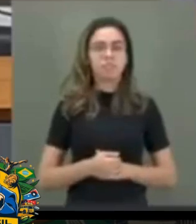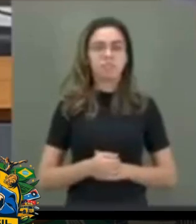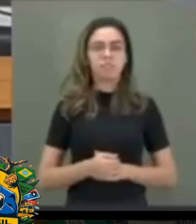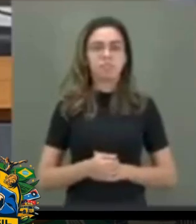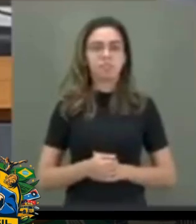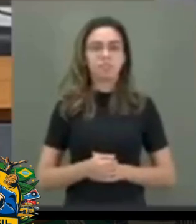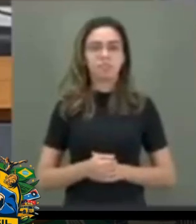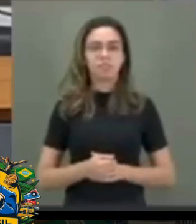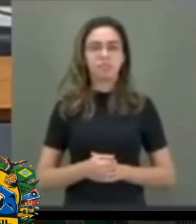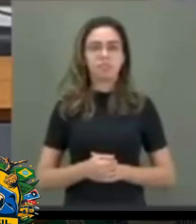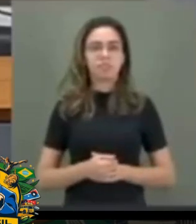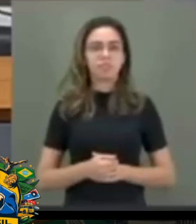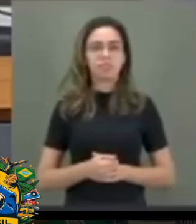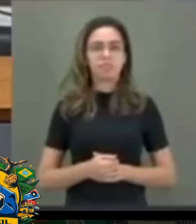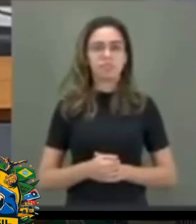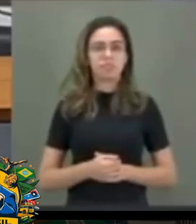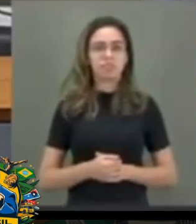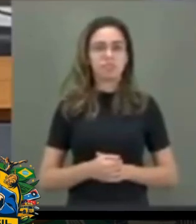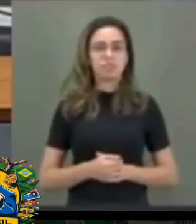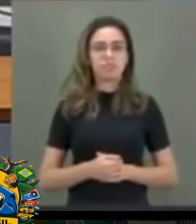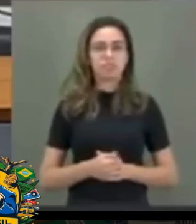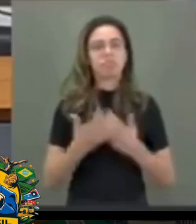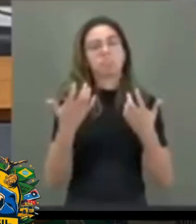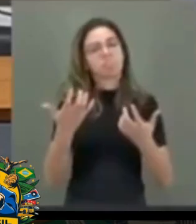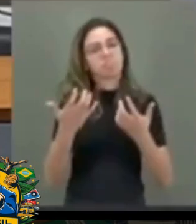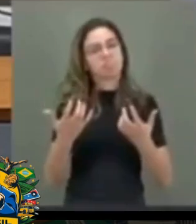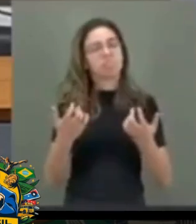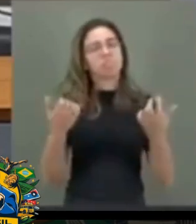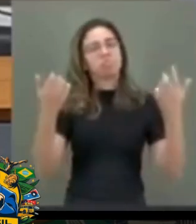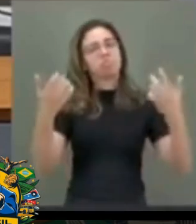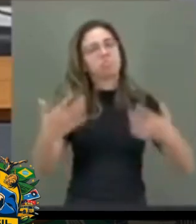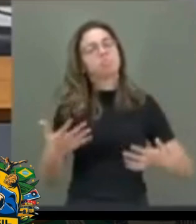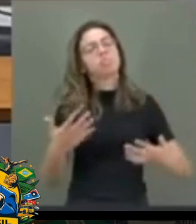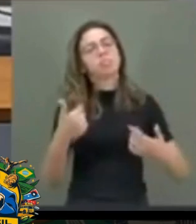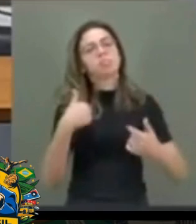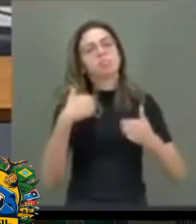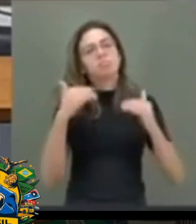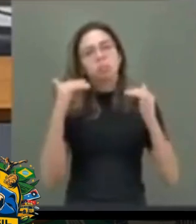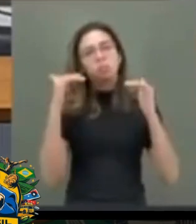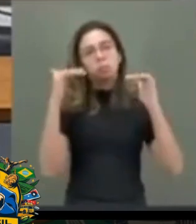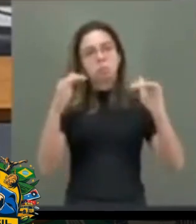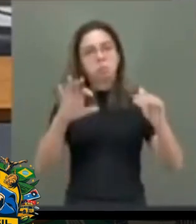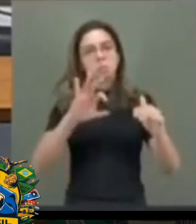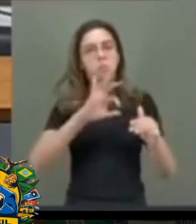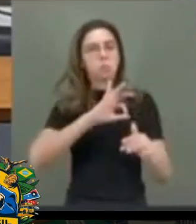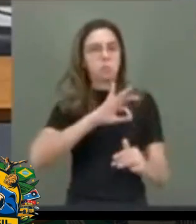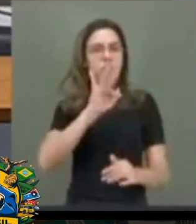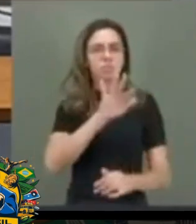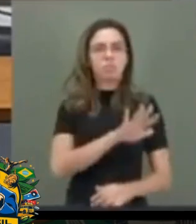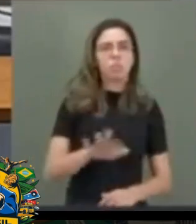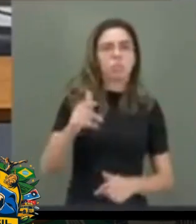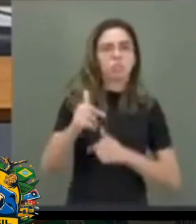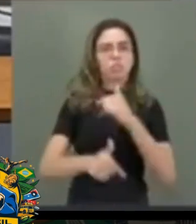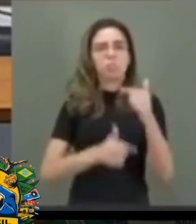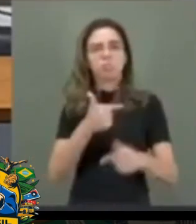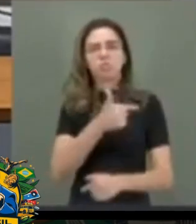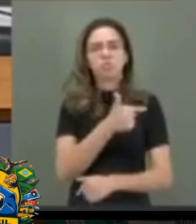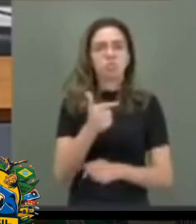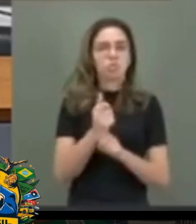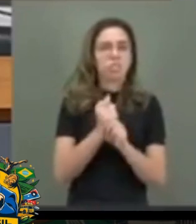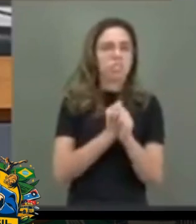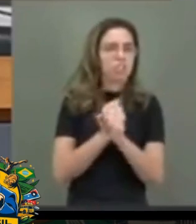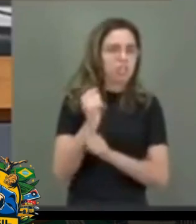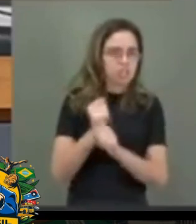Eu quero primeiro aqui deixar muito claro o meu respeito à Polícia Federal. Trabalhei 22 anos como juiz